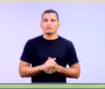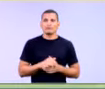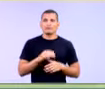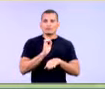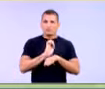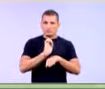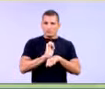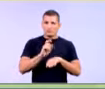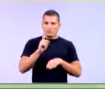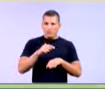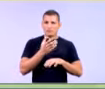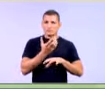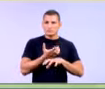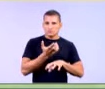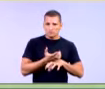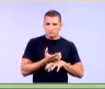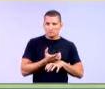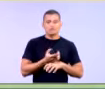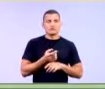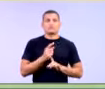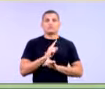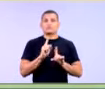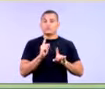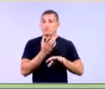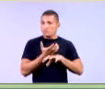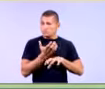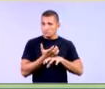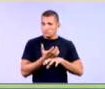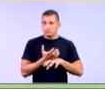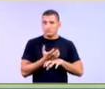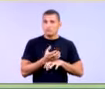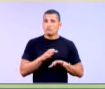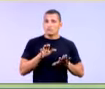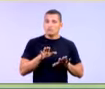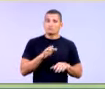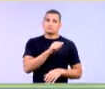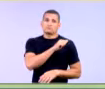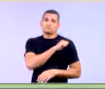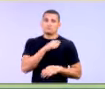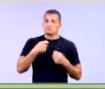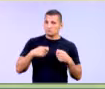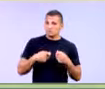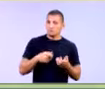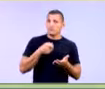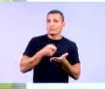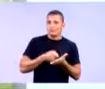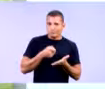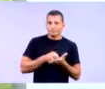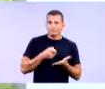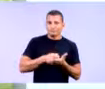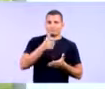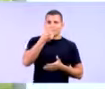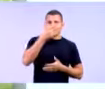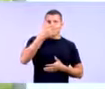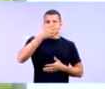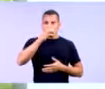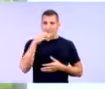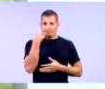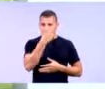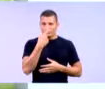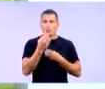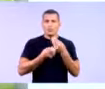Estágio, ela é uma disciplina? Ela não é uma disciplina oficial, só que o aluno precisa cumprir 240 horas. Como é que ele vai